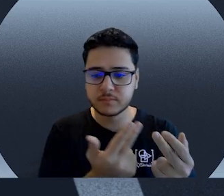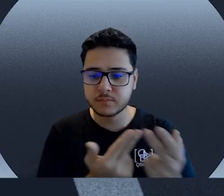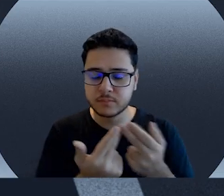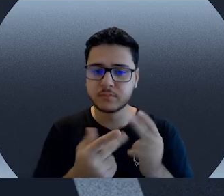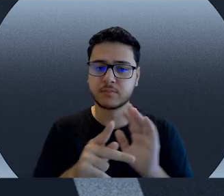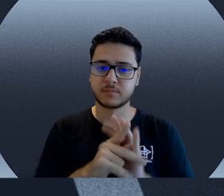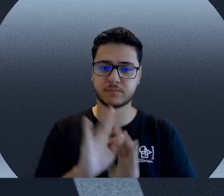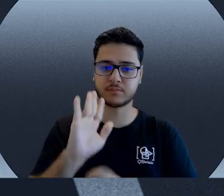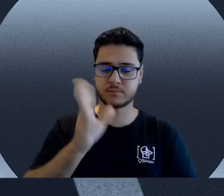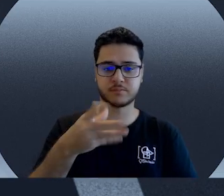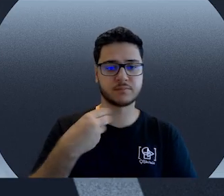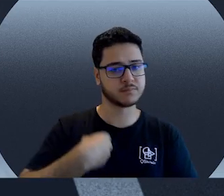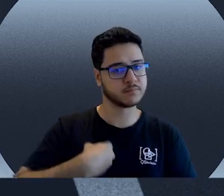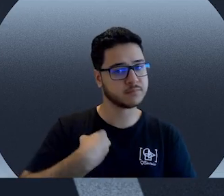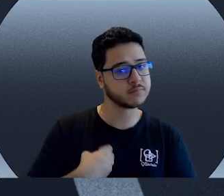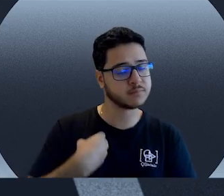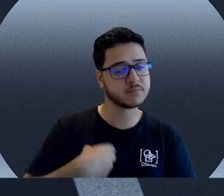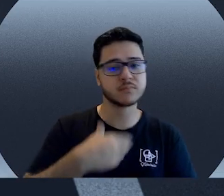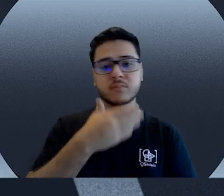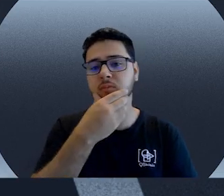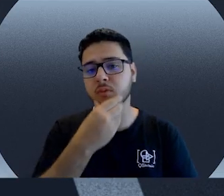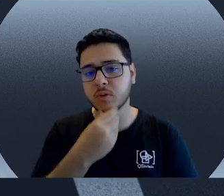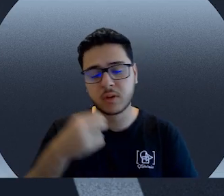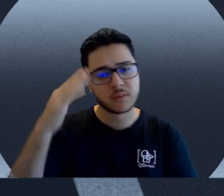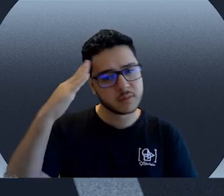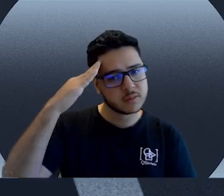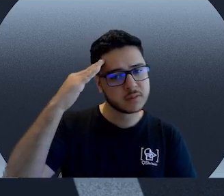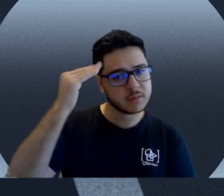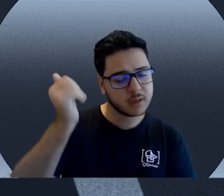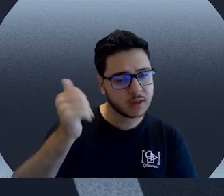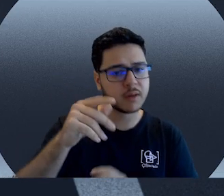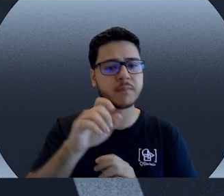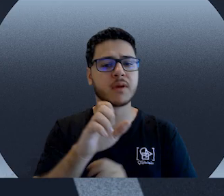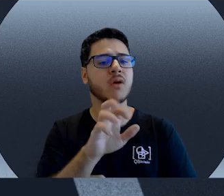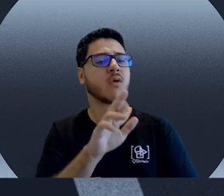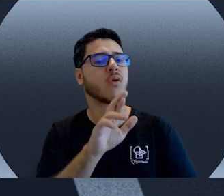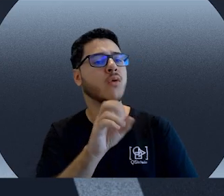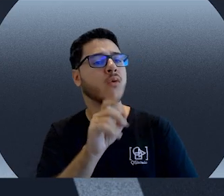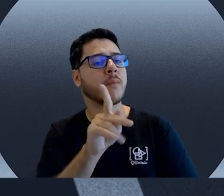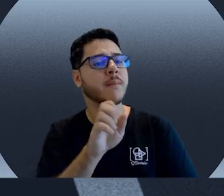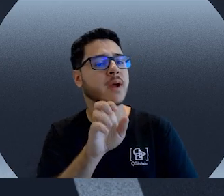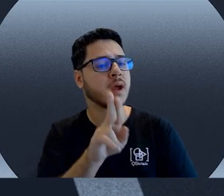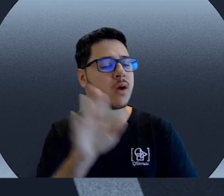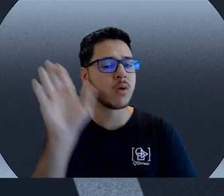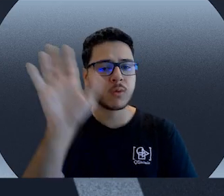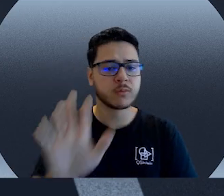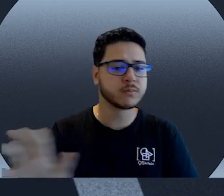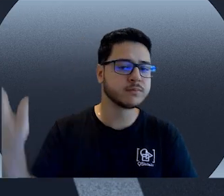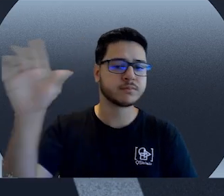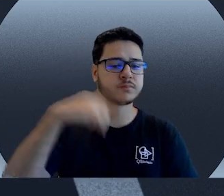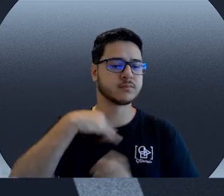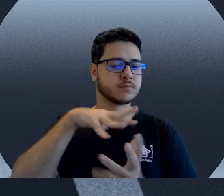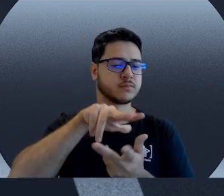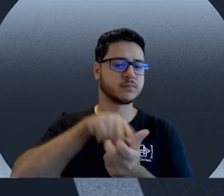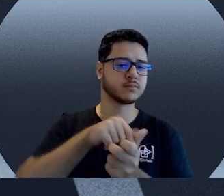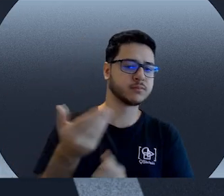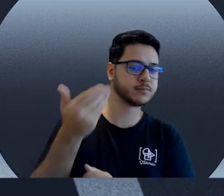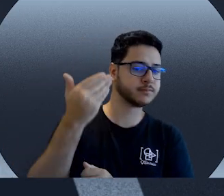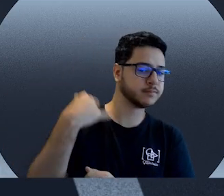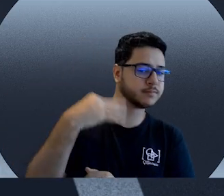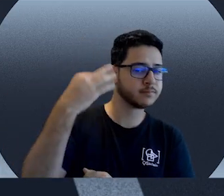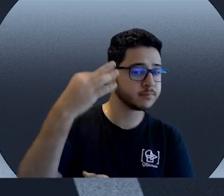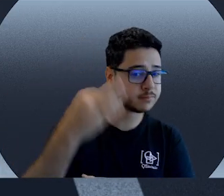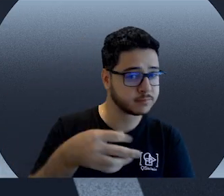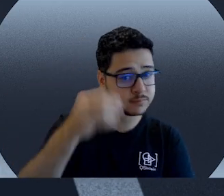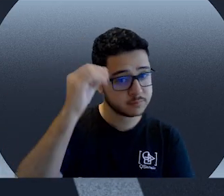imagem pré-existente, de um homem, né, um homem sábio, europeu, tem ali um globo terrestre atrás, né, remetendo